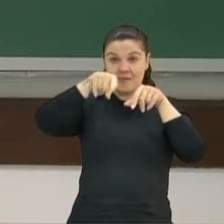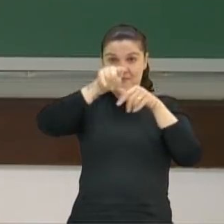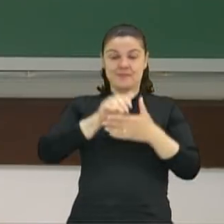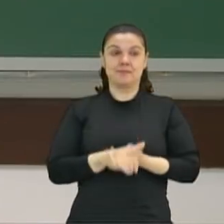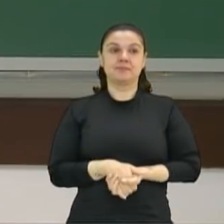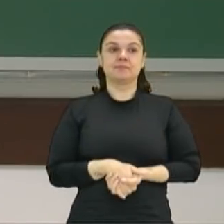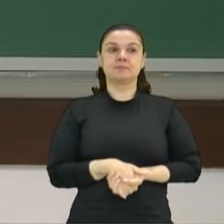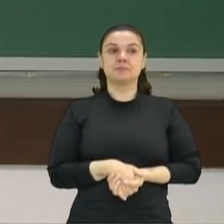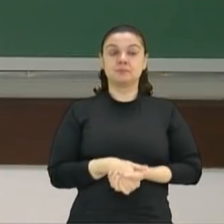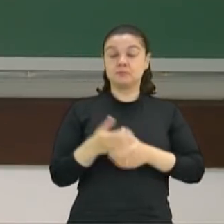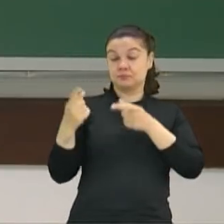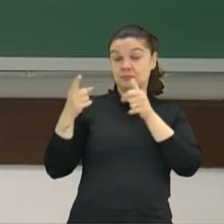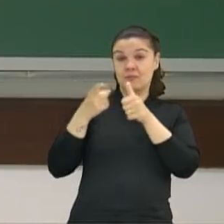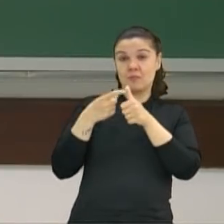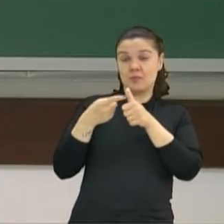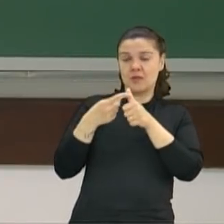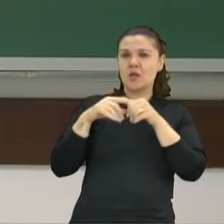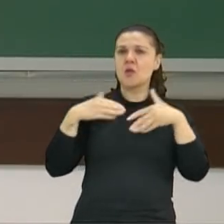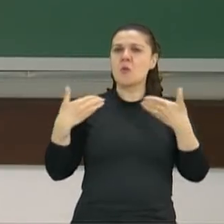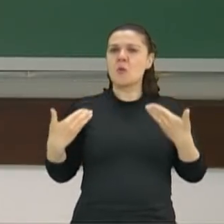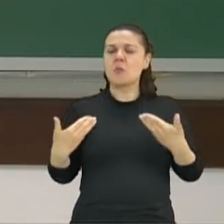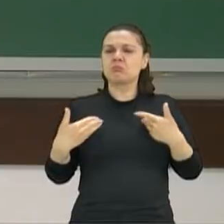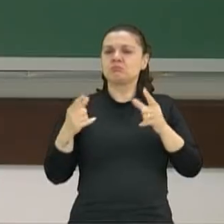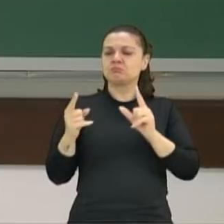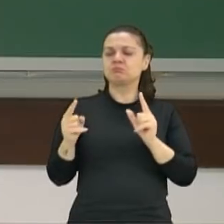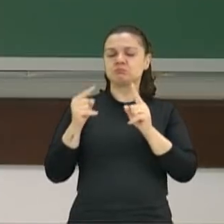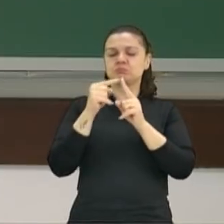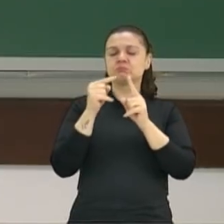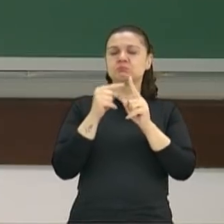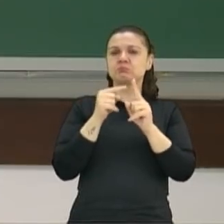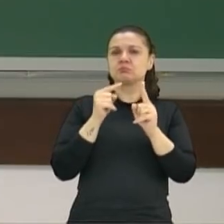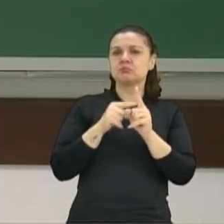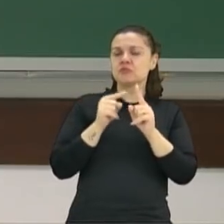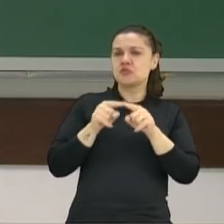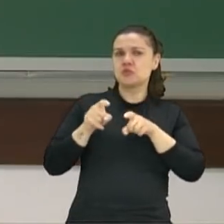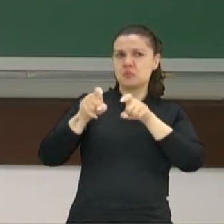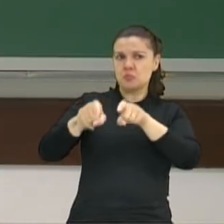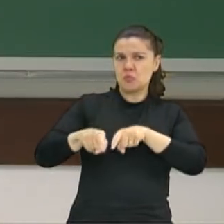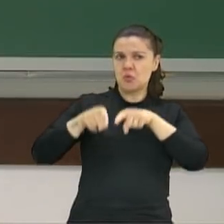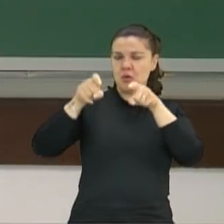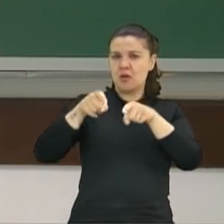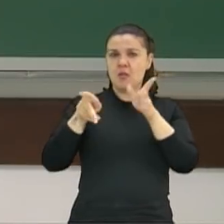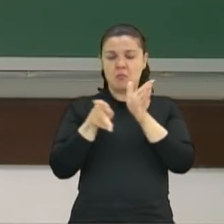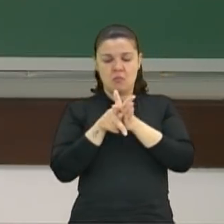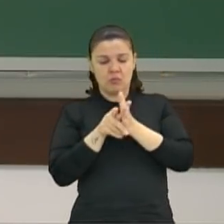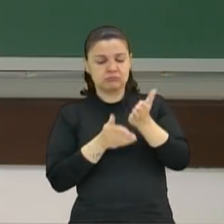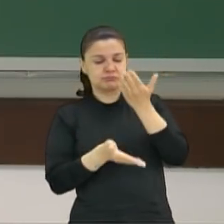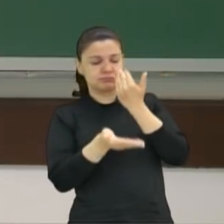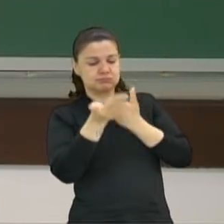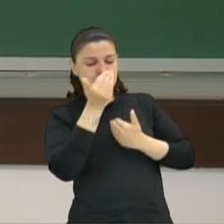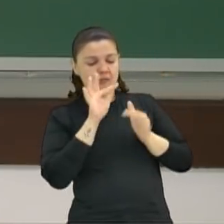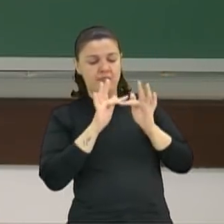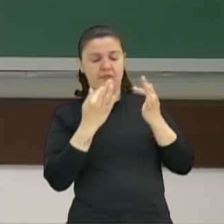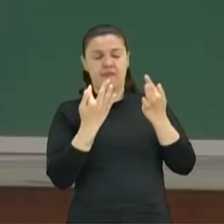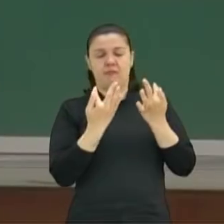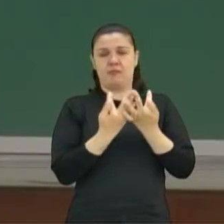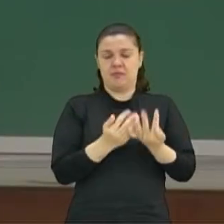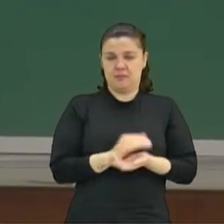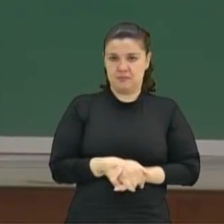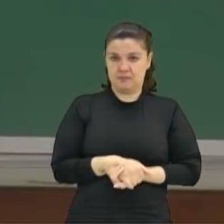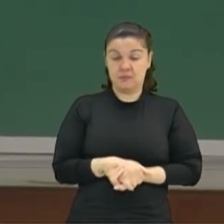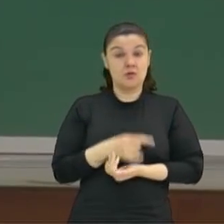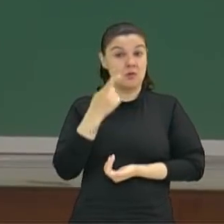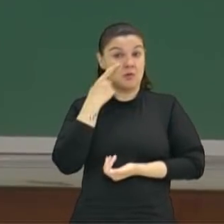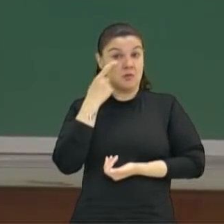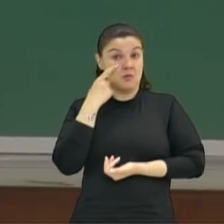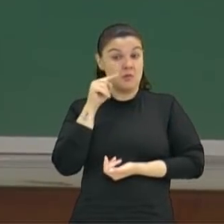vocês. 1. Que tipo de agricultura caracteriza a pequena produção para consumo familiar?